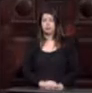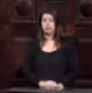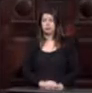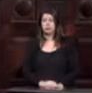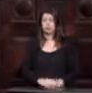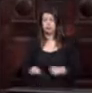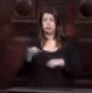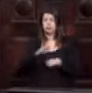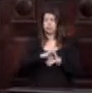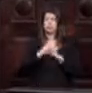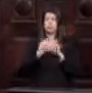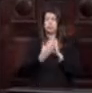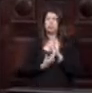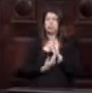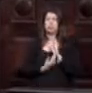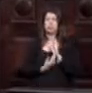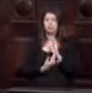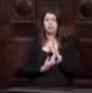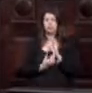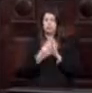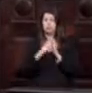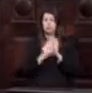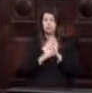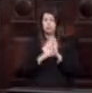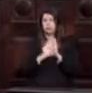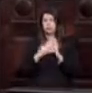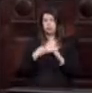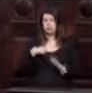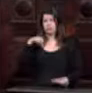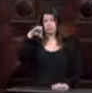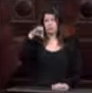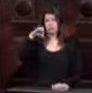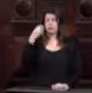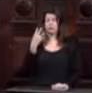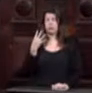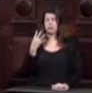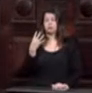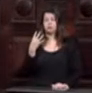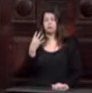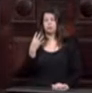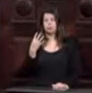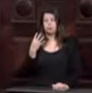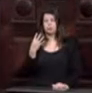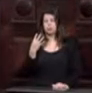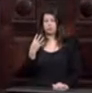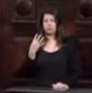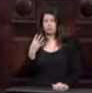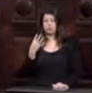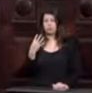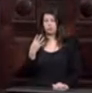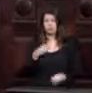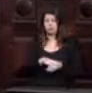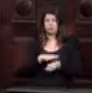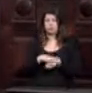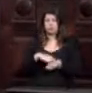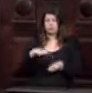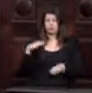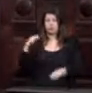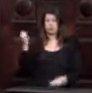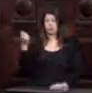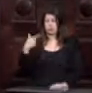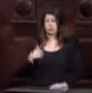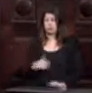Há sobre a mesa requerimento a emenda aditiva número 94, de autoria da bancada